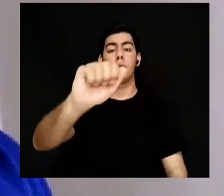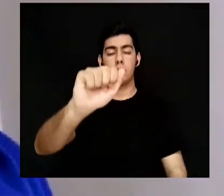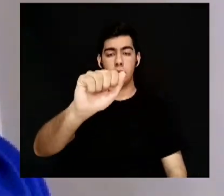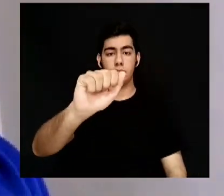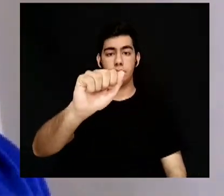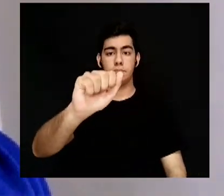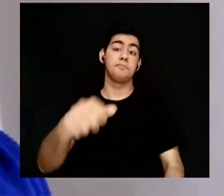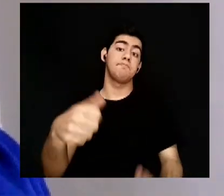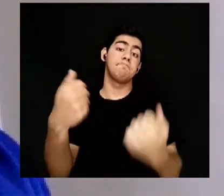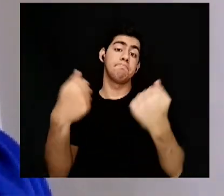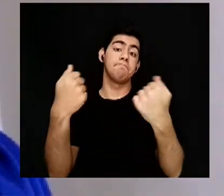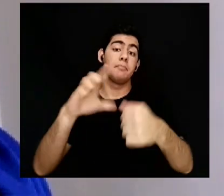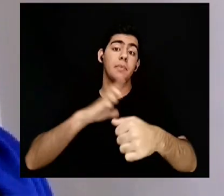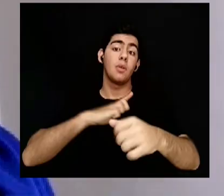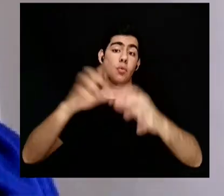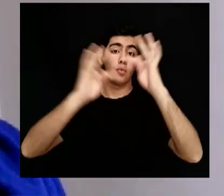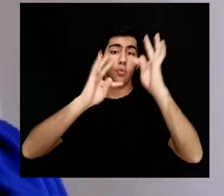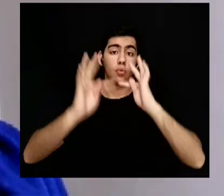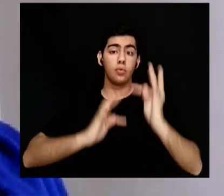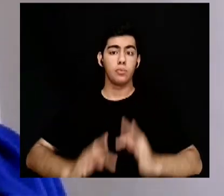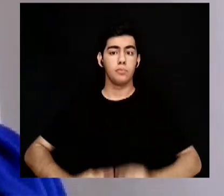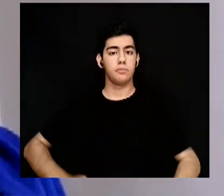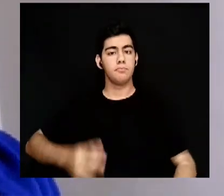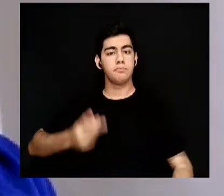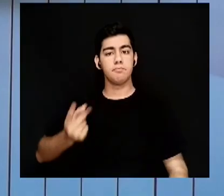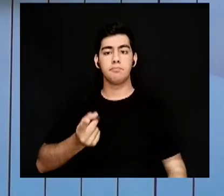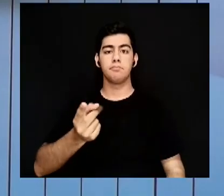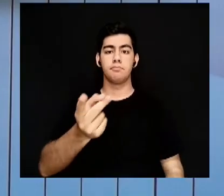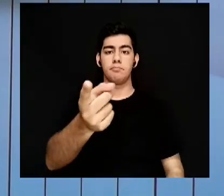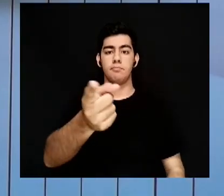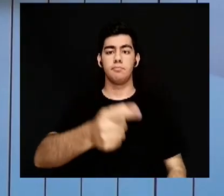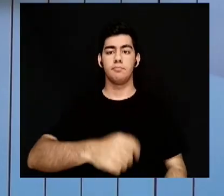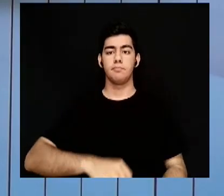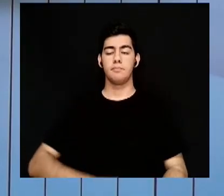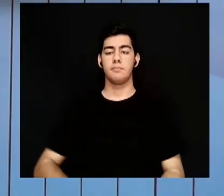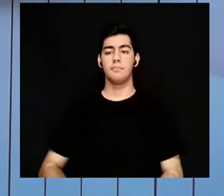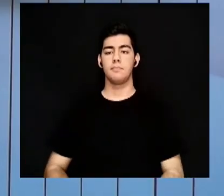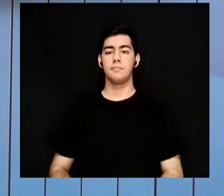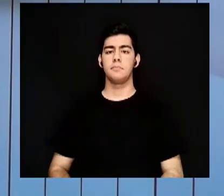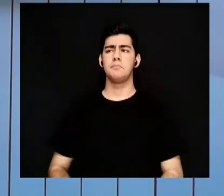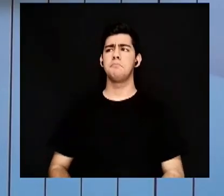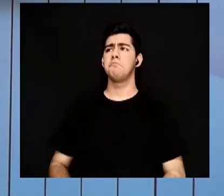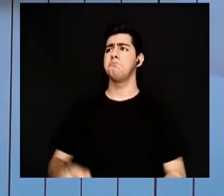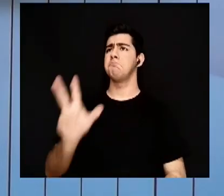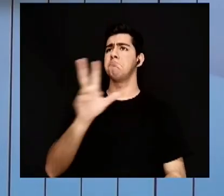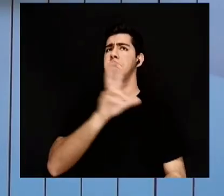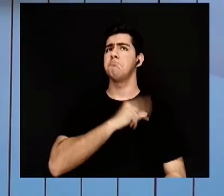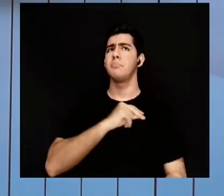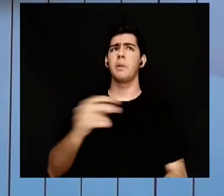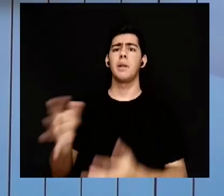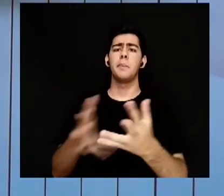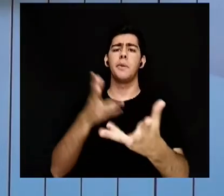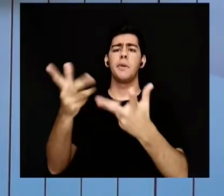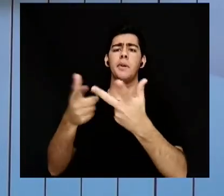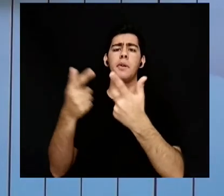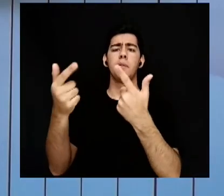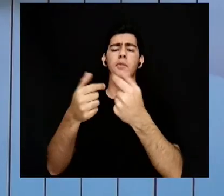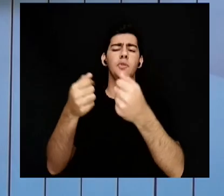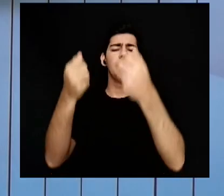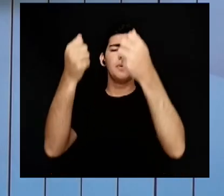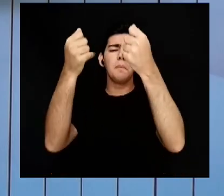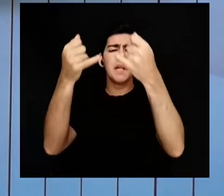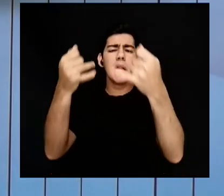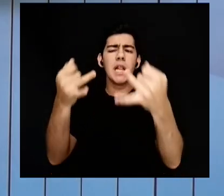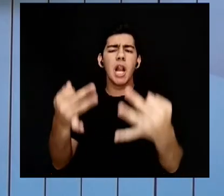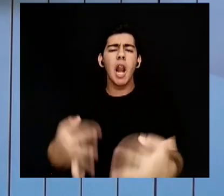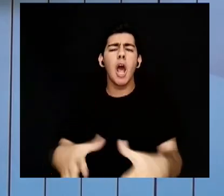sempre. Uau, excelente explicação, doutora. Isso faz a gente entender um pouquinho, né?